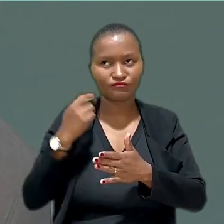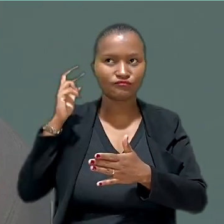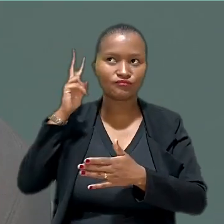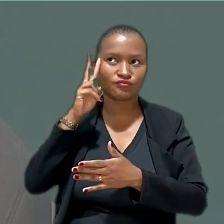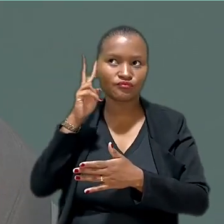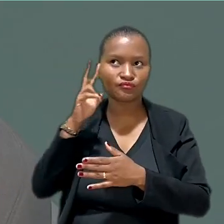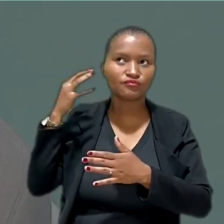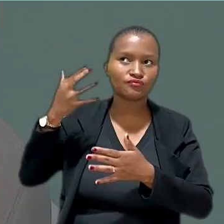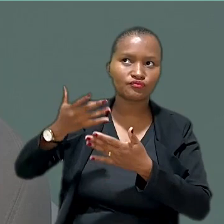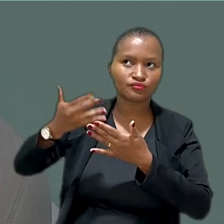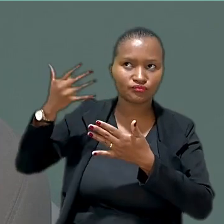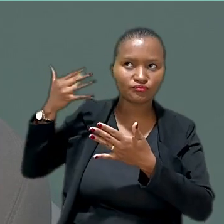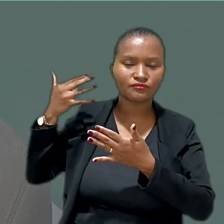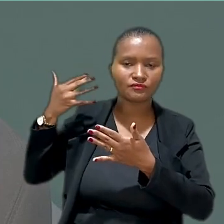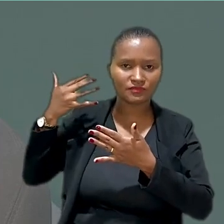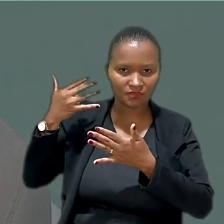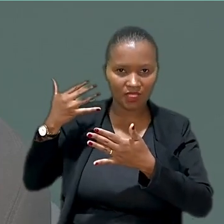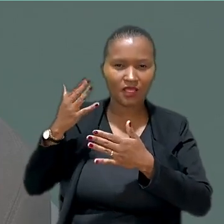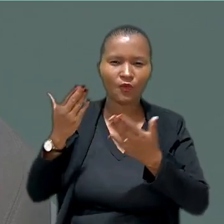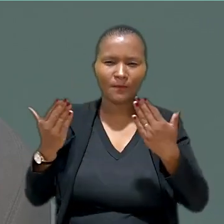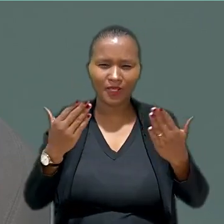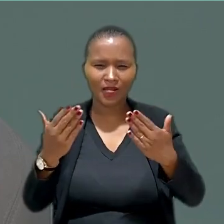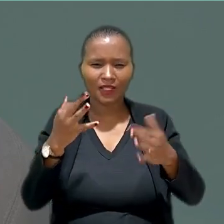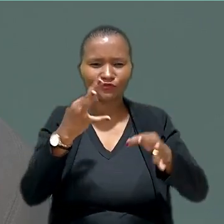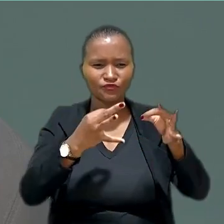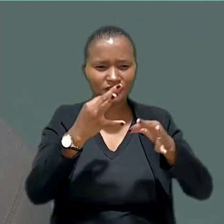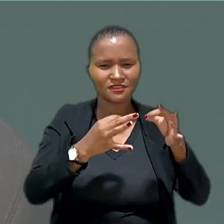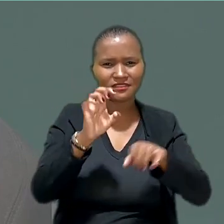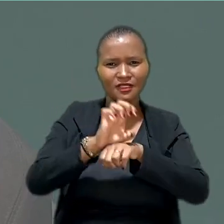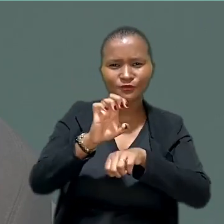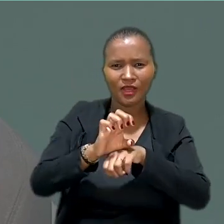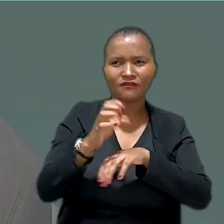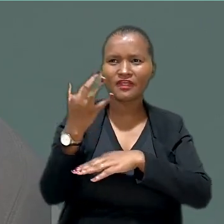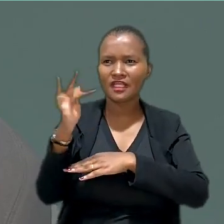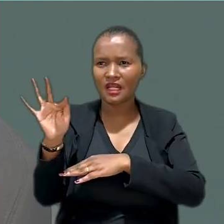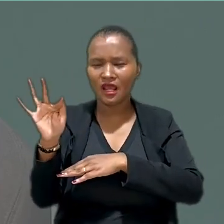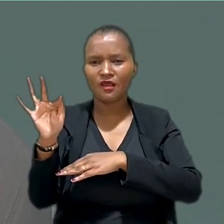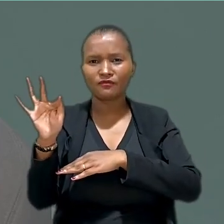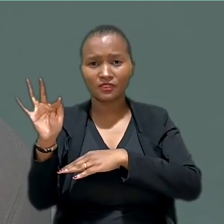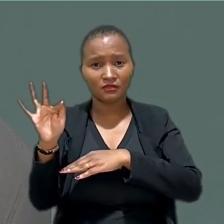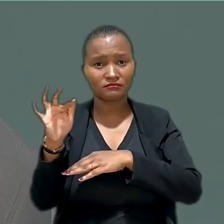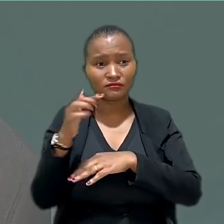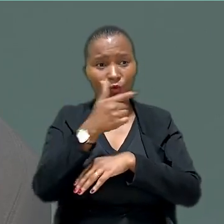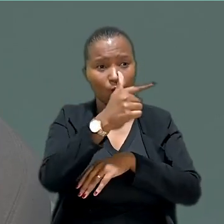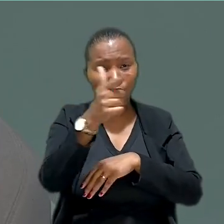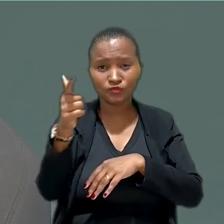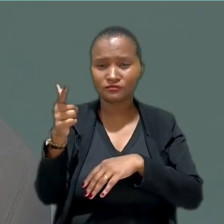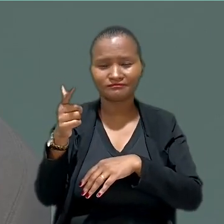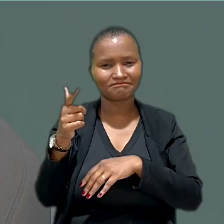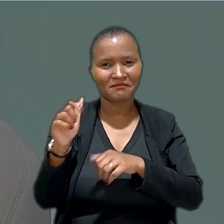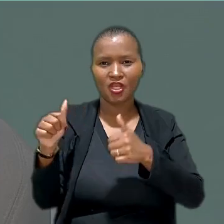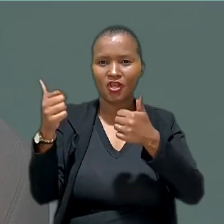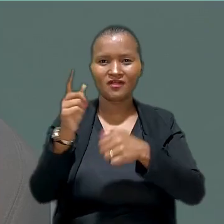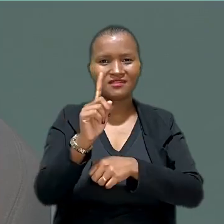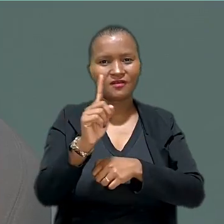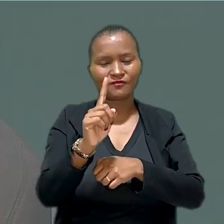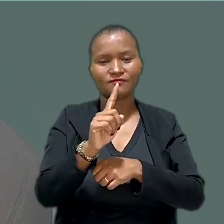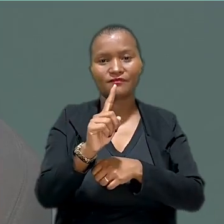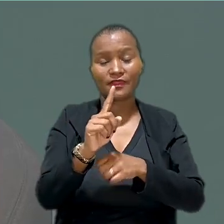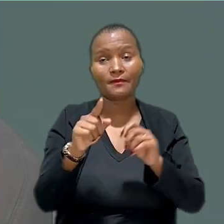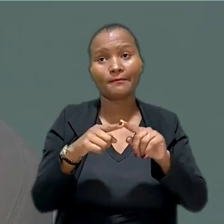CNJ revelam isso. Quando comparadas a Justiça Estadual, Federal, enfim, não há nenhuma outra que tenha melhor efetividade.